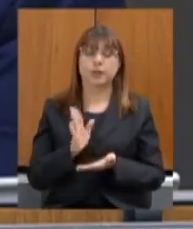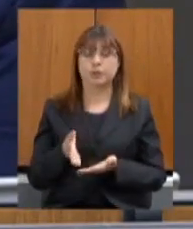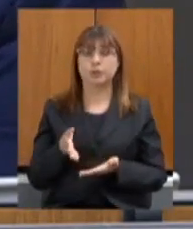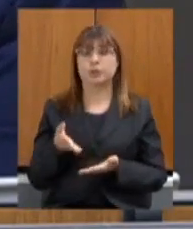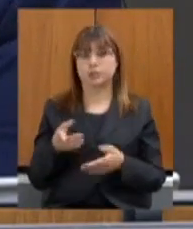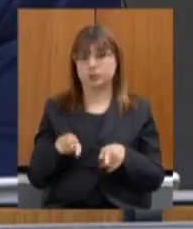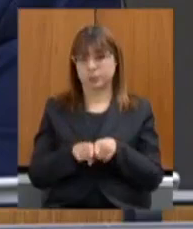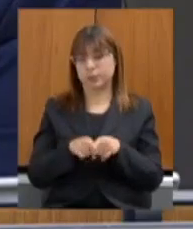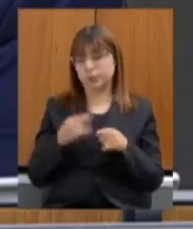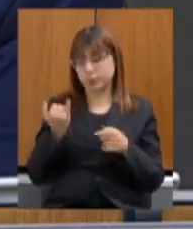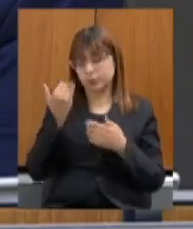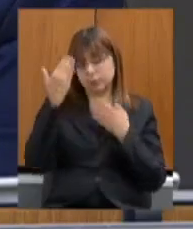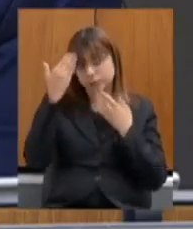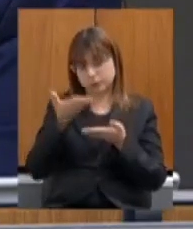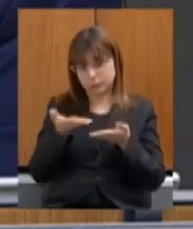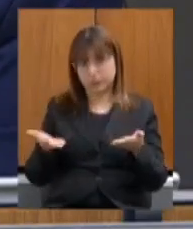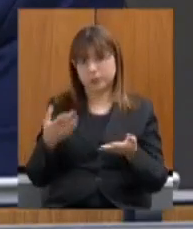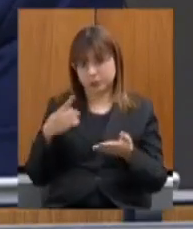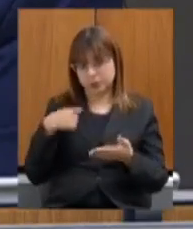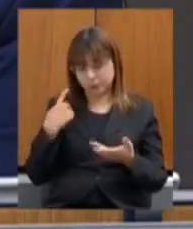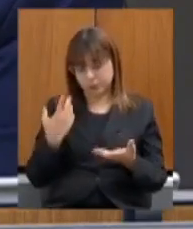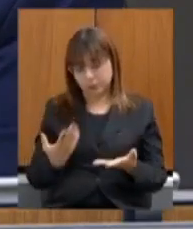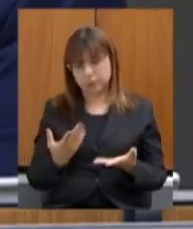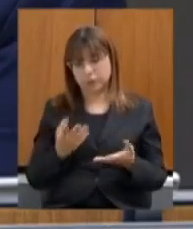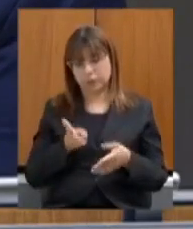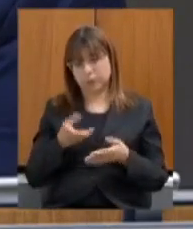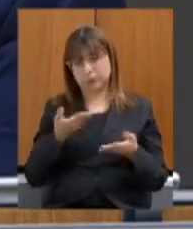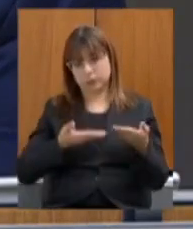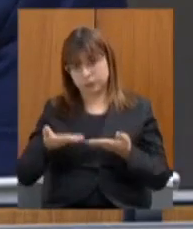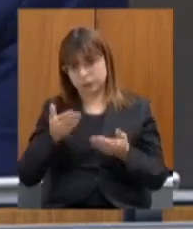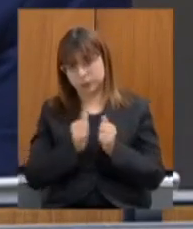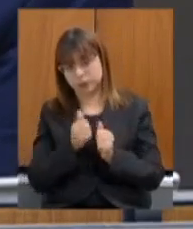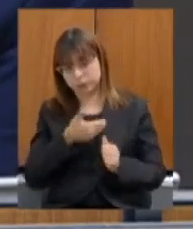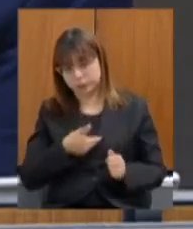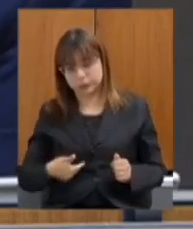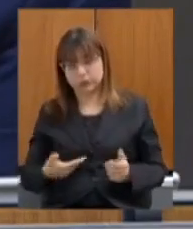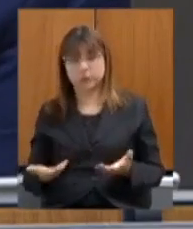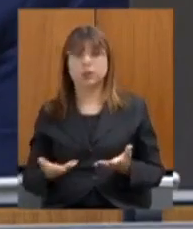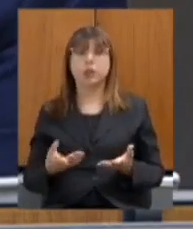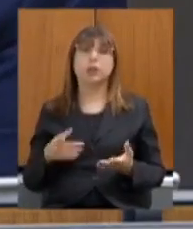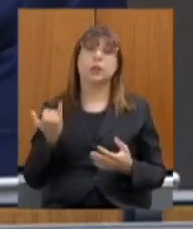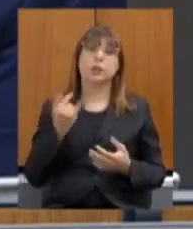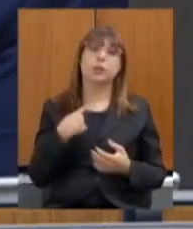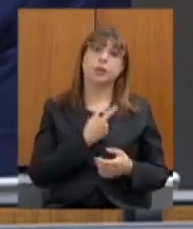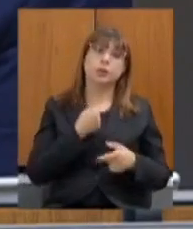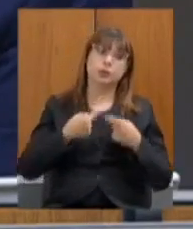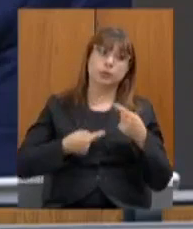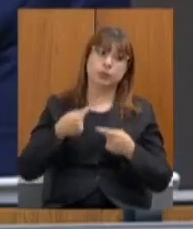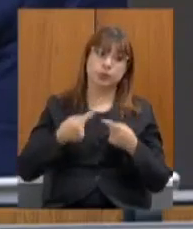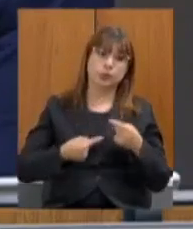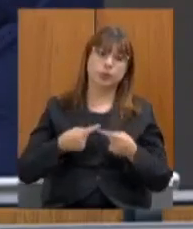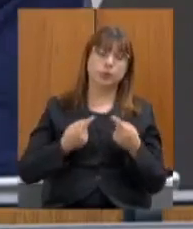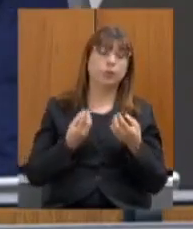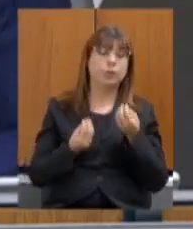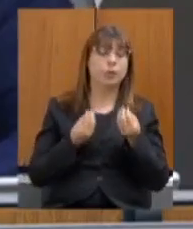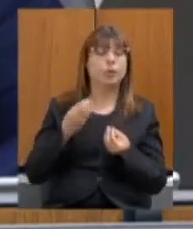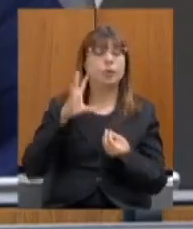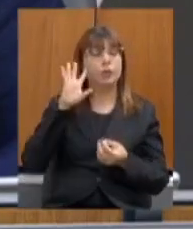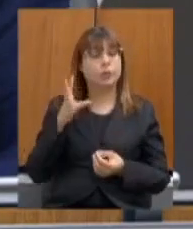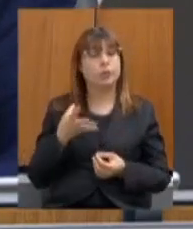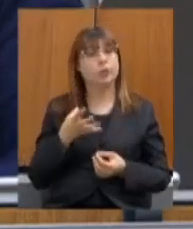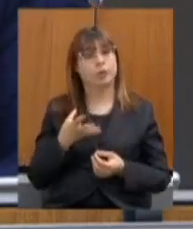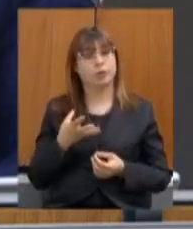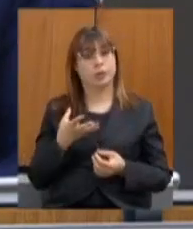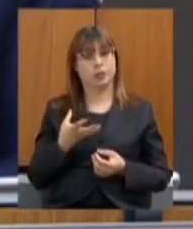é importante agradecer a todos os deputados que vêm dando essa condição de diálogo ao governo, é importante que a gente sempre discuta as alternativas para o